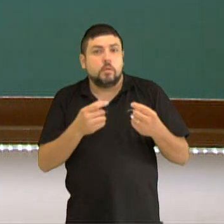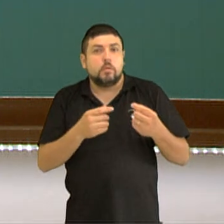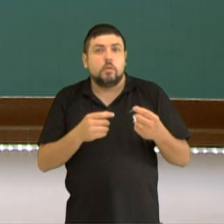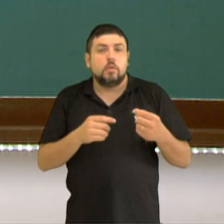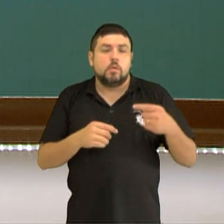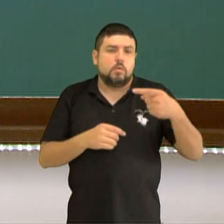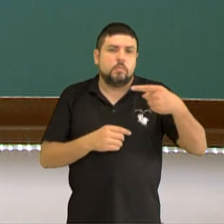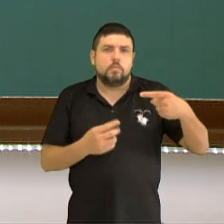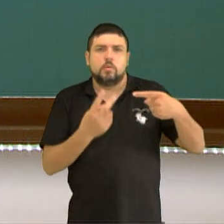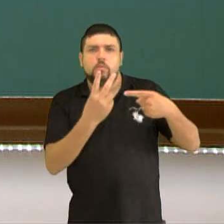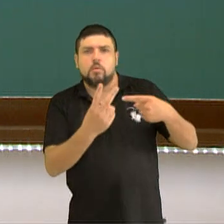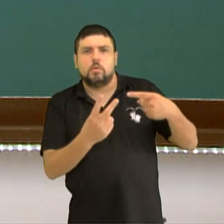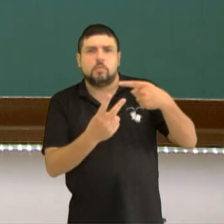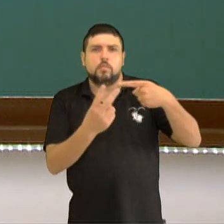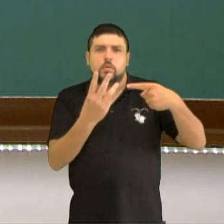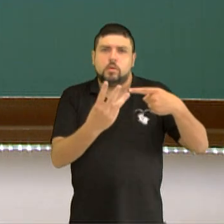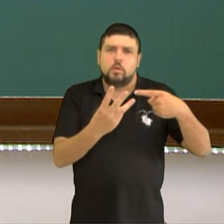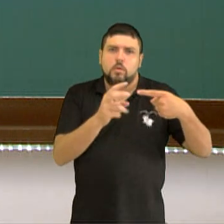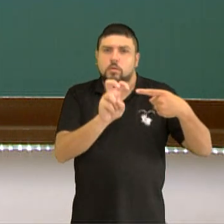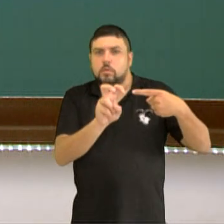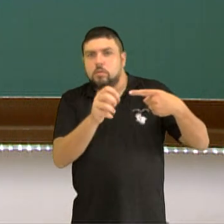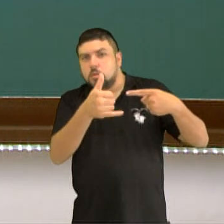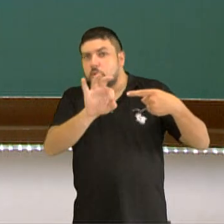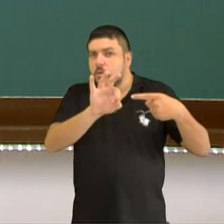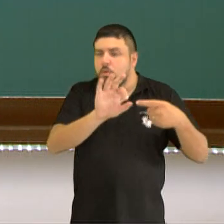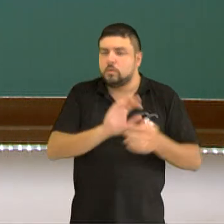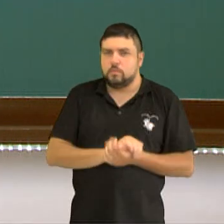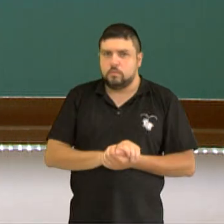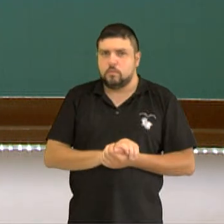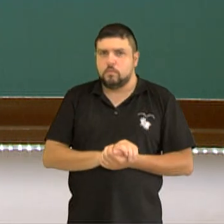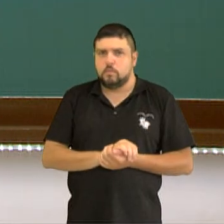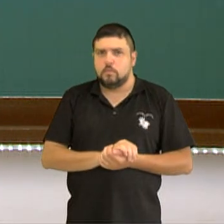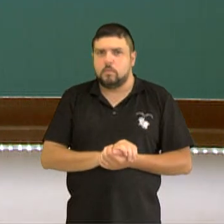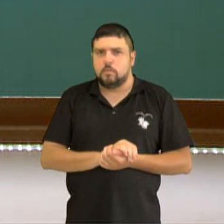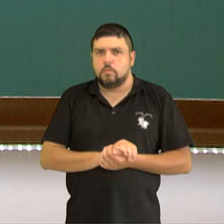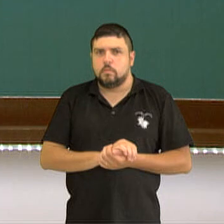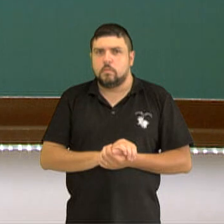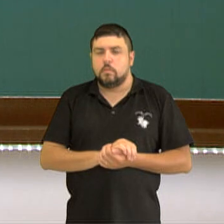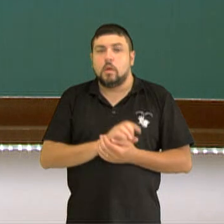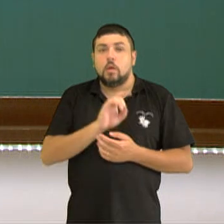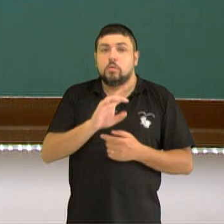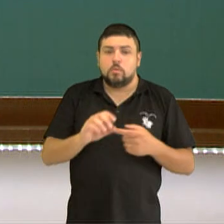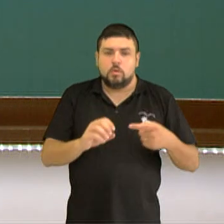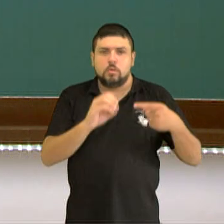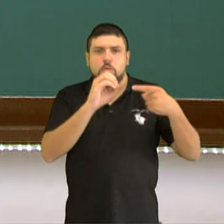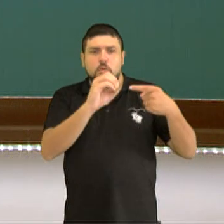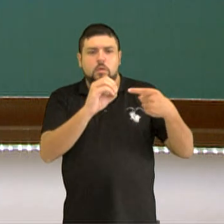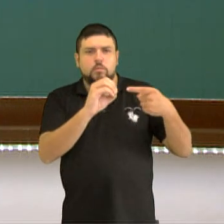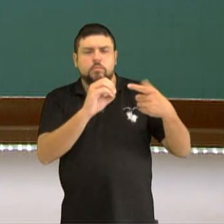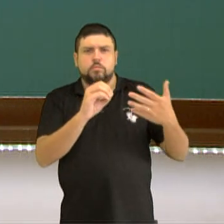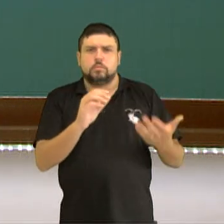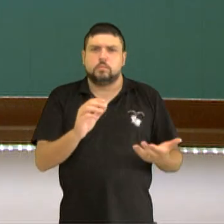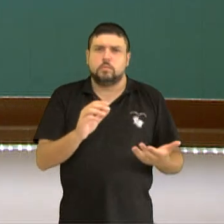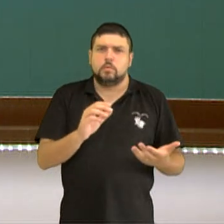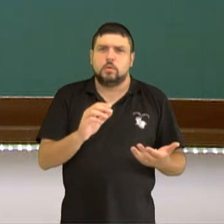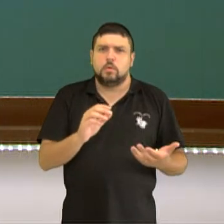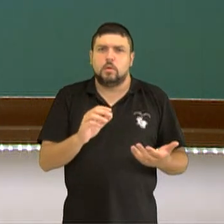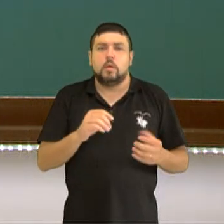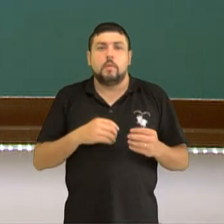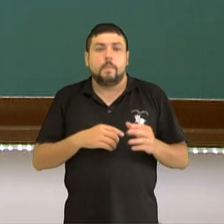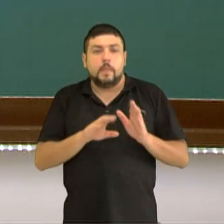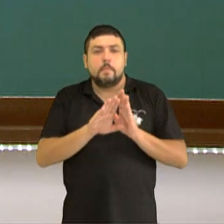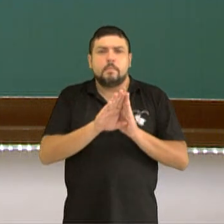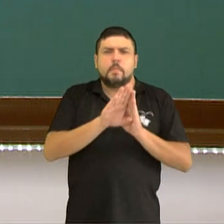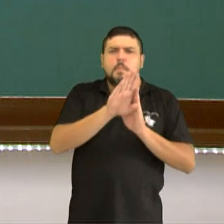Menos 2, menos 5, menos 10. O único valor que não pode aparecer é o zero. Percebeu que nem na função